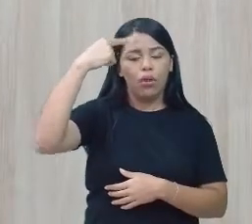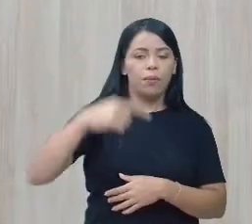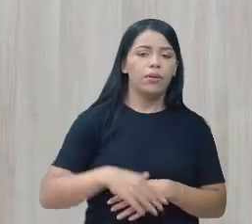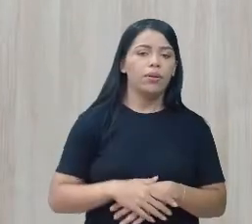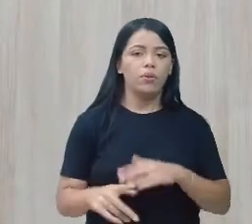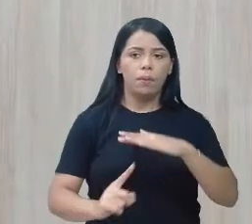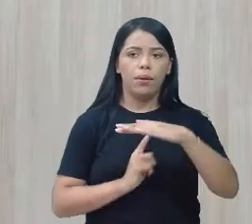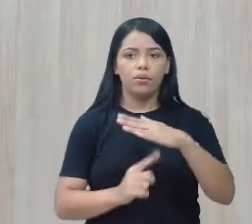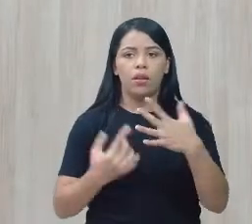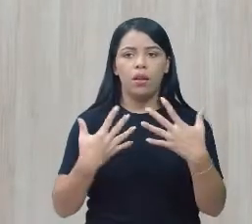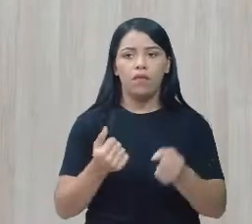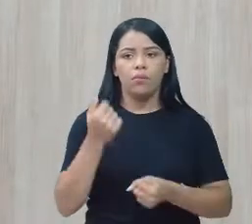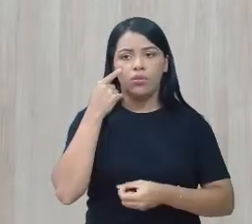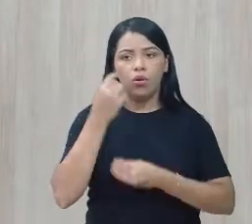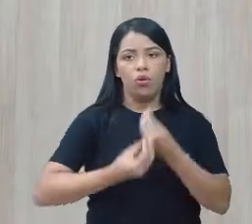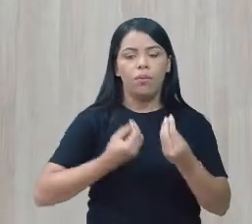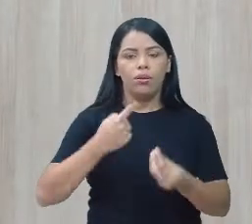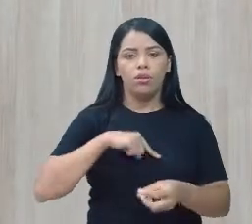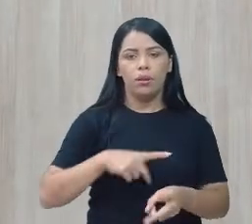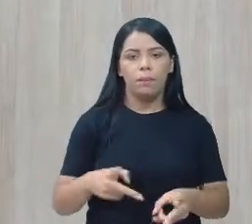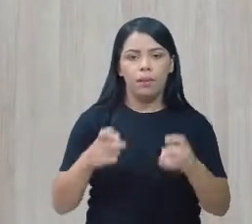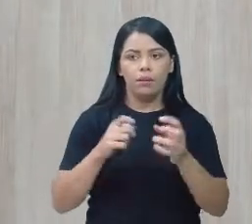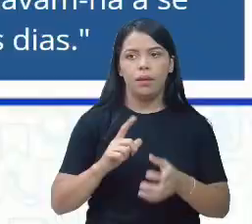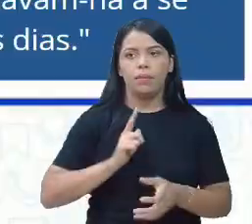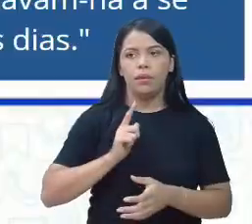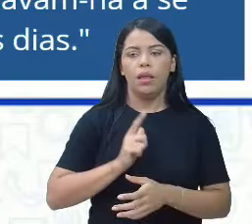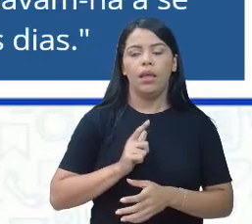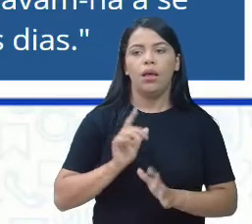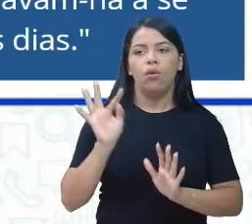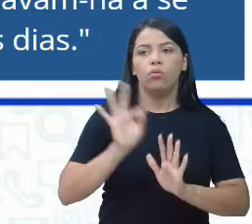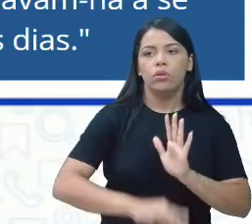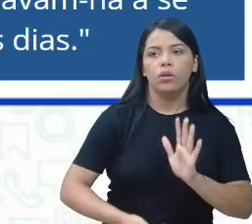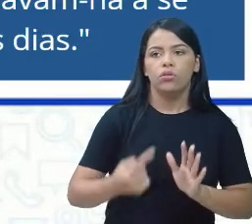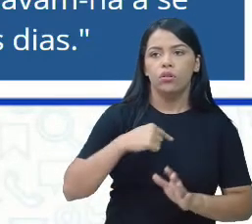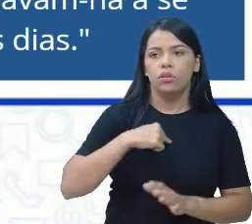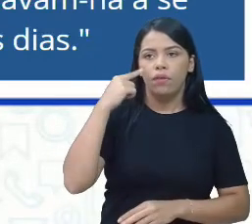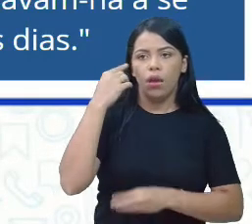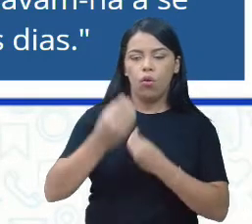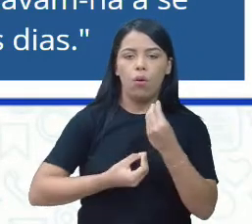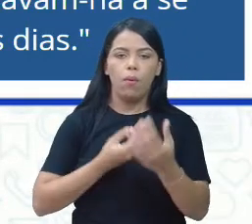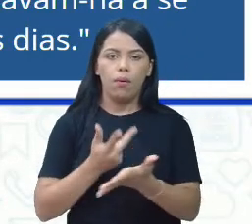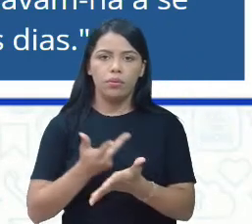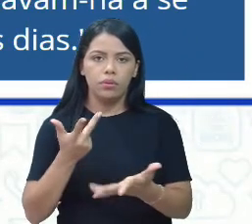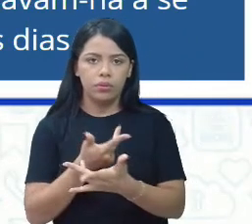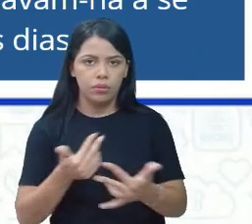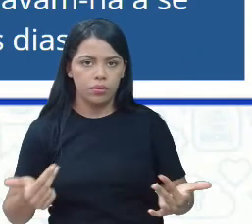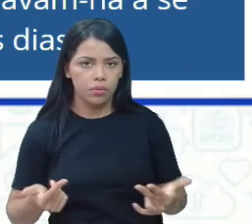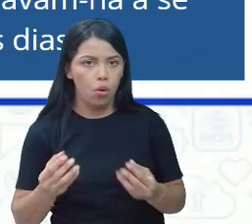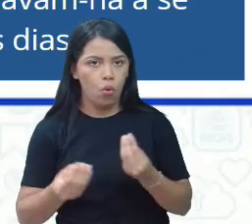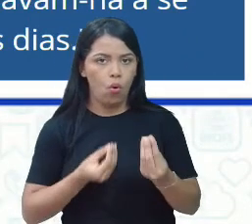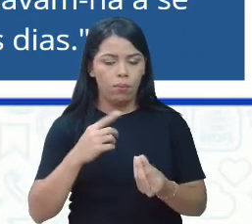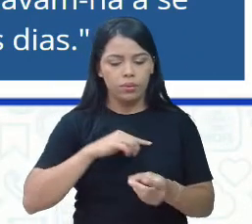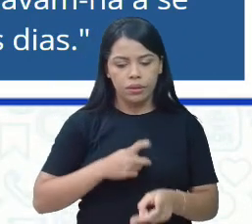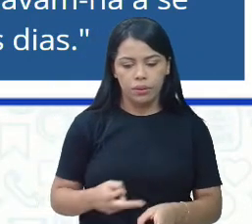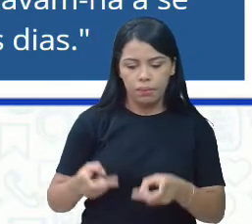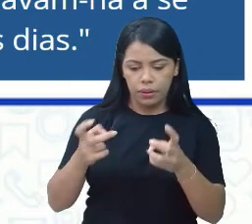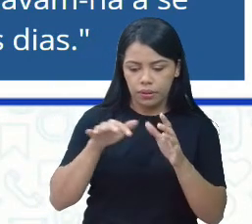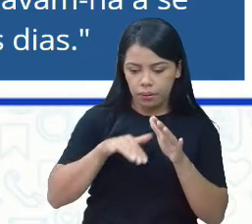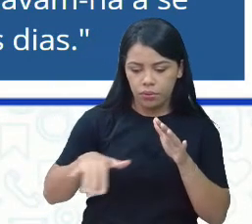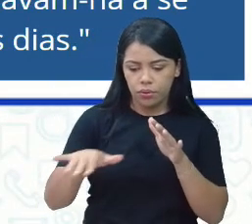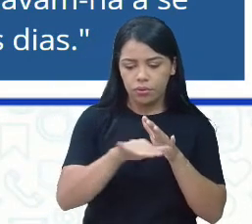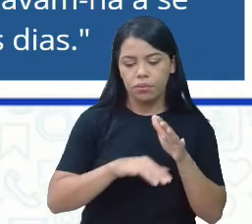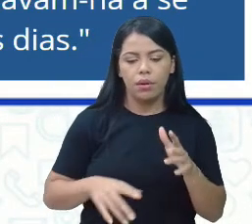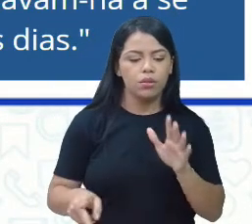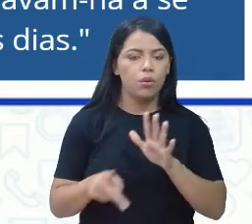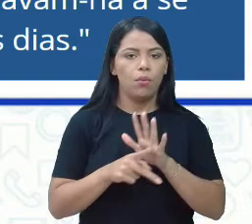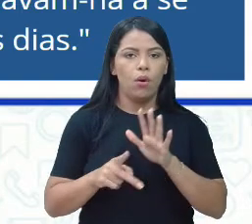percebe isso no texto? Ó, eu trouxe um textozinho para a gente ver como aconteceu isso, como a gente percebe o espaço. Eu trouxe o texto da